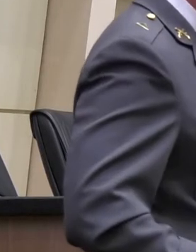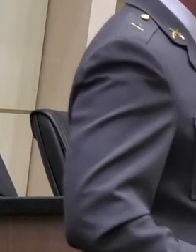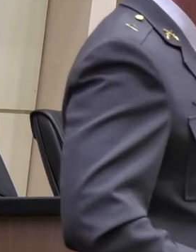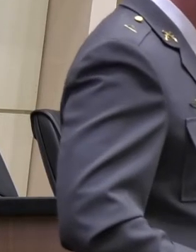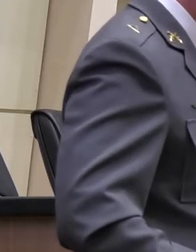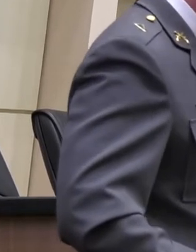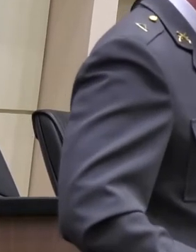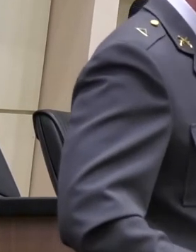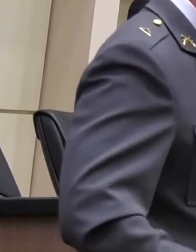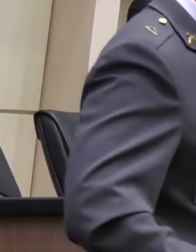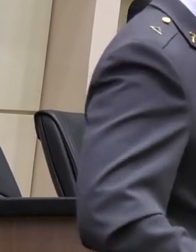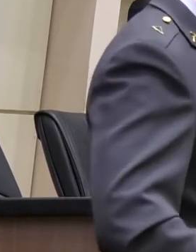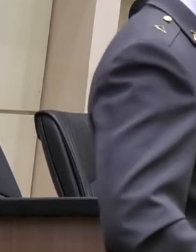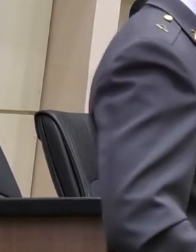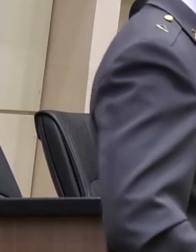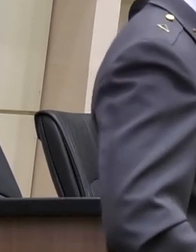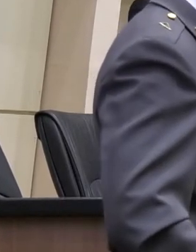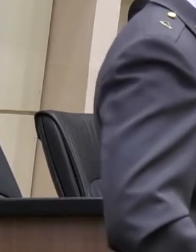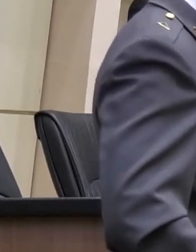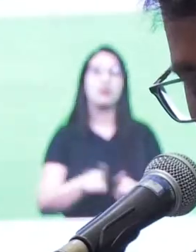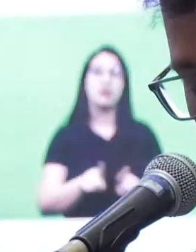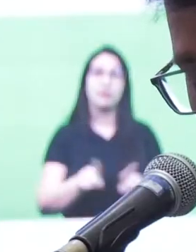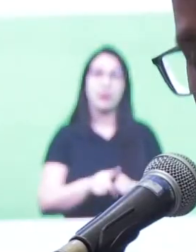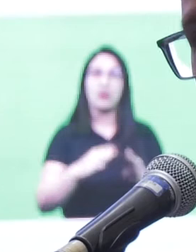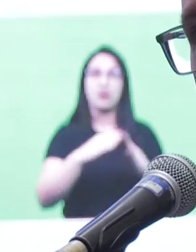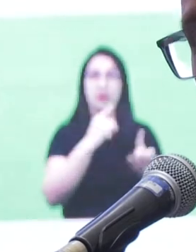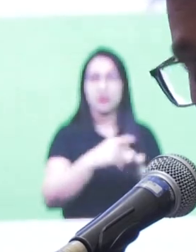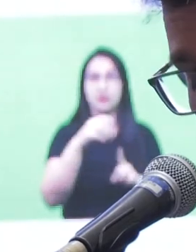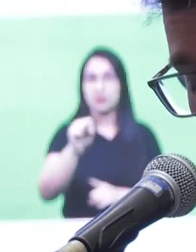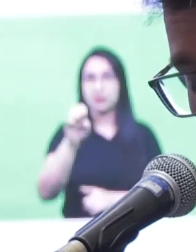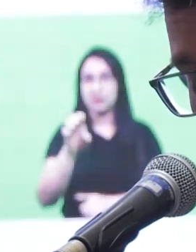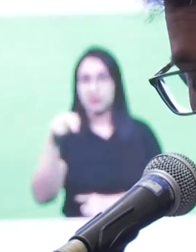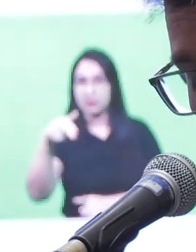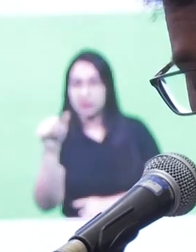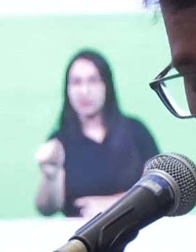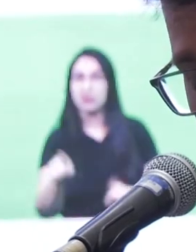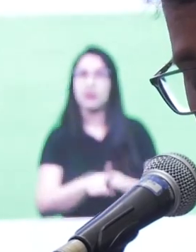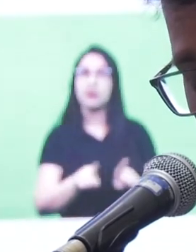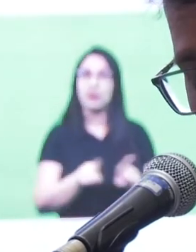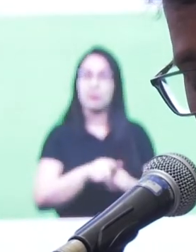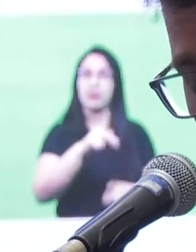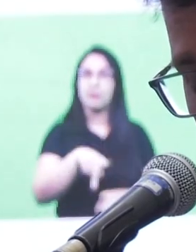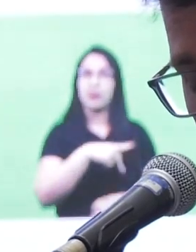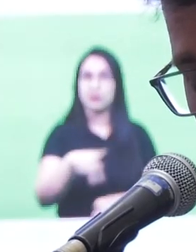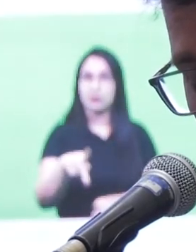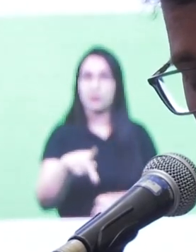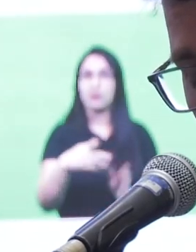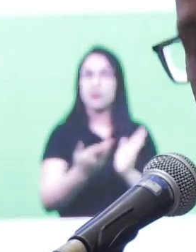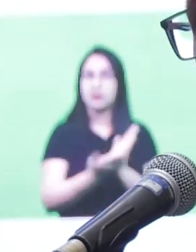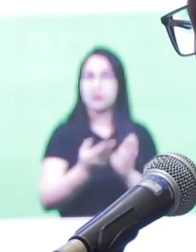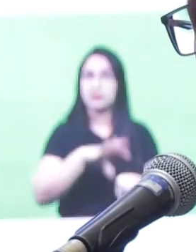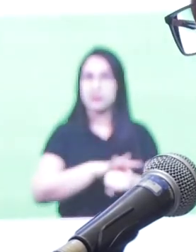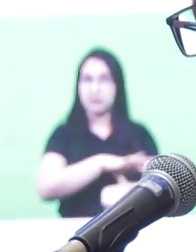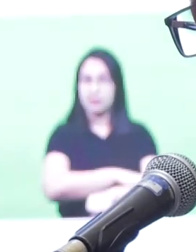Coronel Mocellin que cumprir licença de 60 dias o Dinei Floriano é natural de Joinville e tem formação